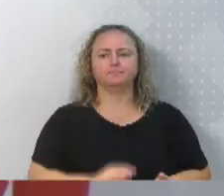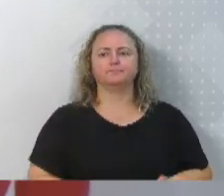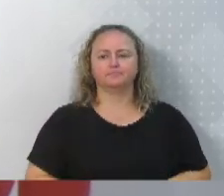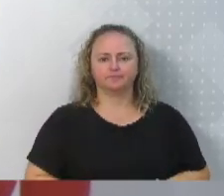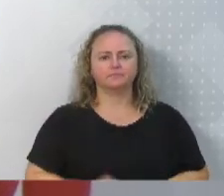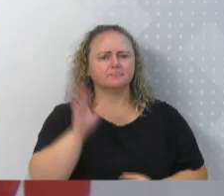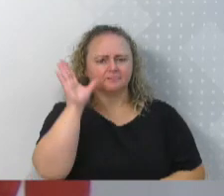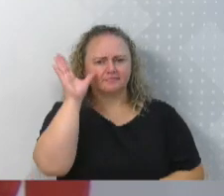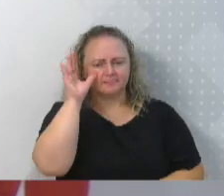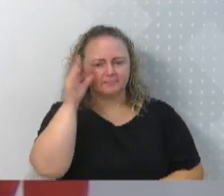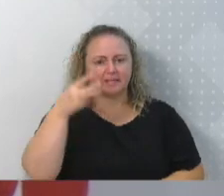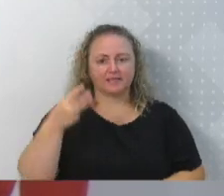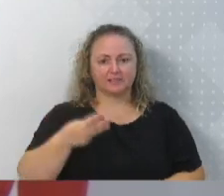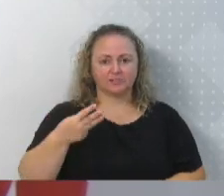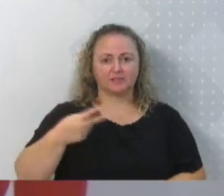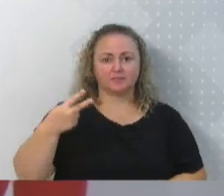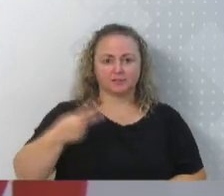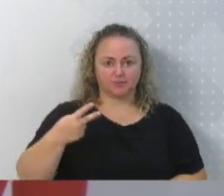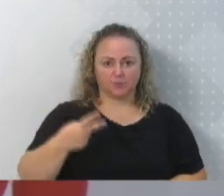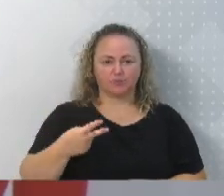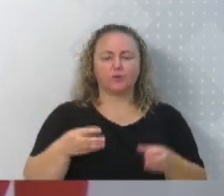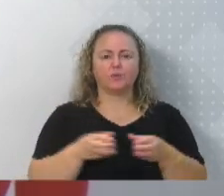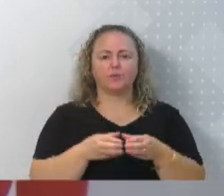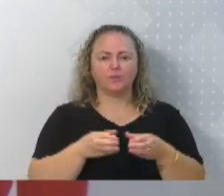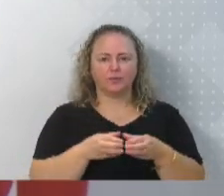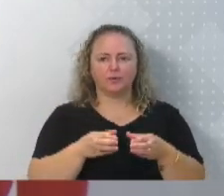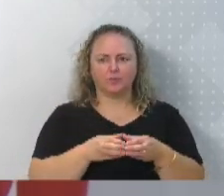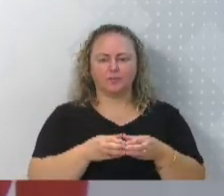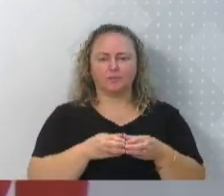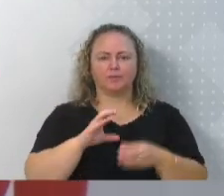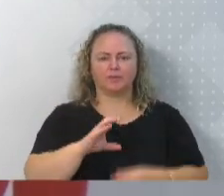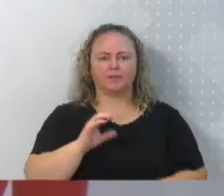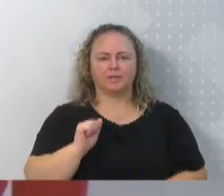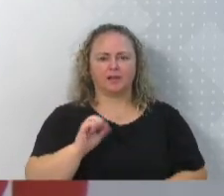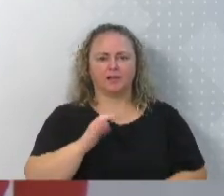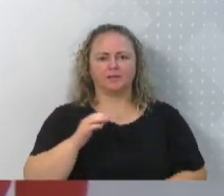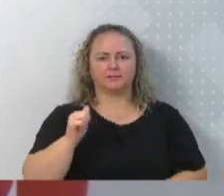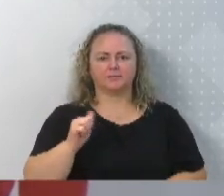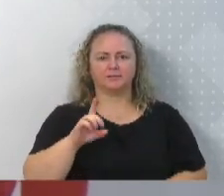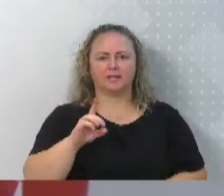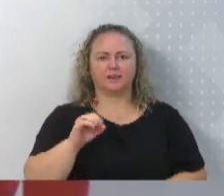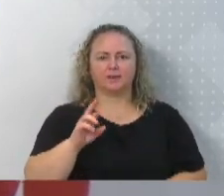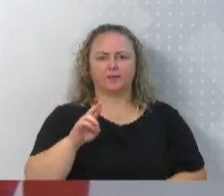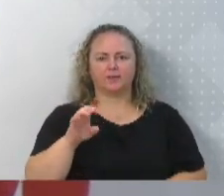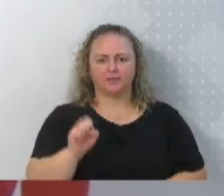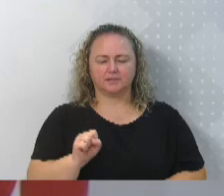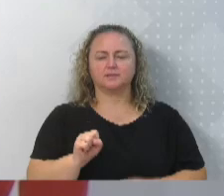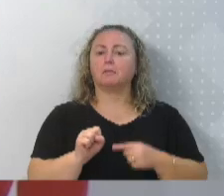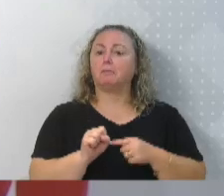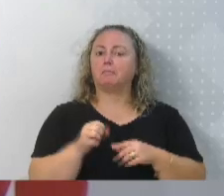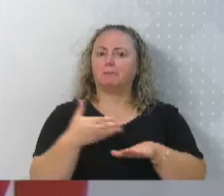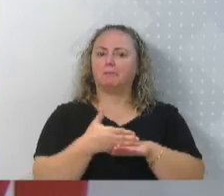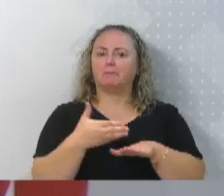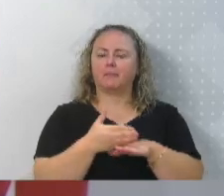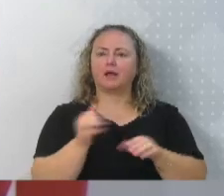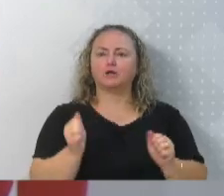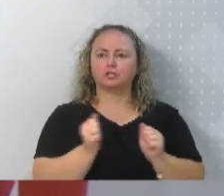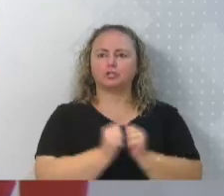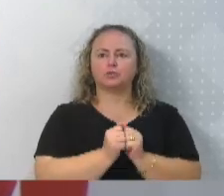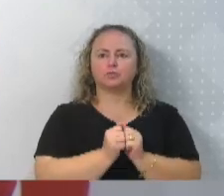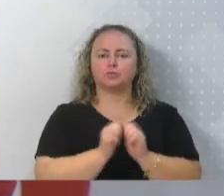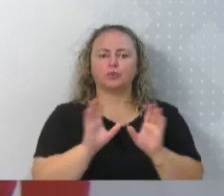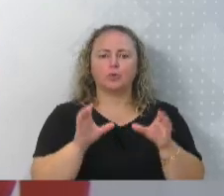Segundo Batalhão de Caçadores Como era chamado que agora é o vigésimo terceiro Batalhão participou na formação da força